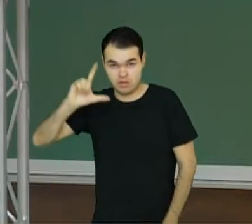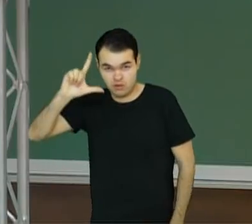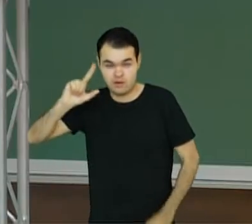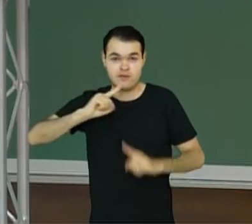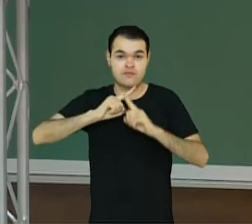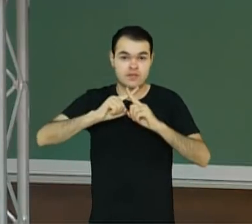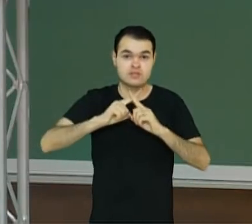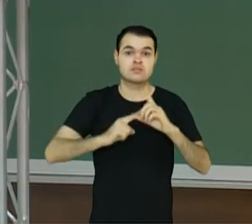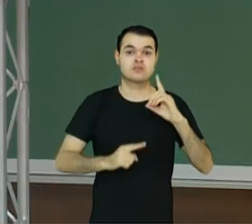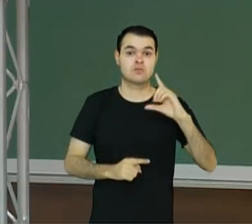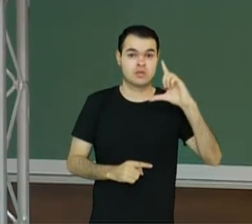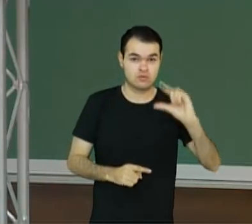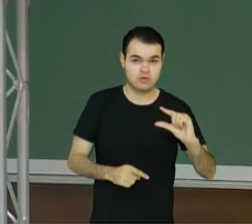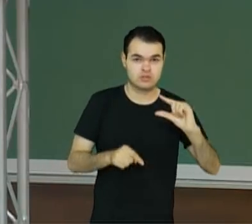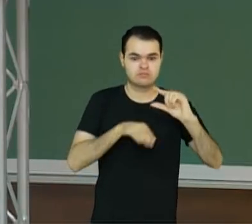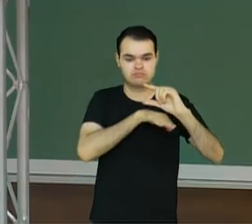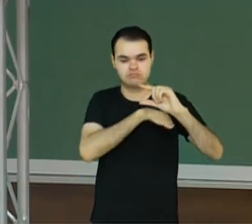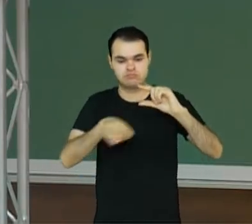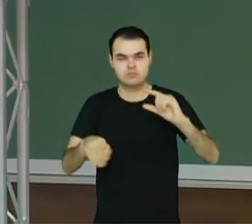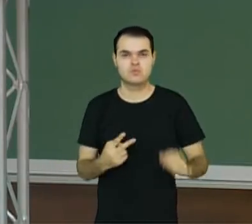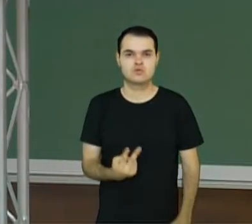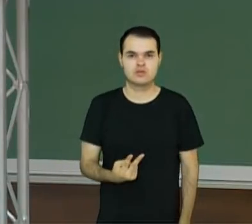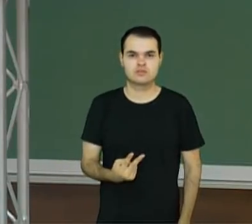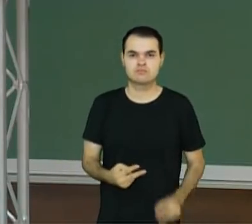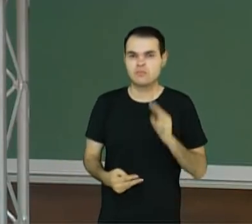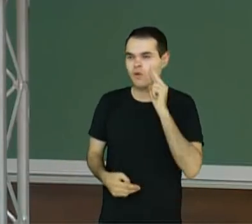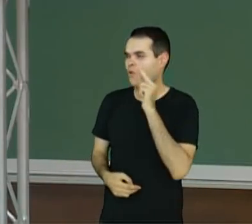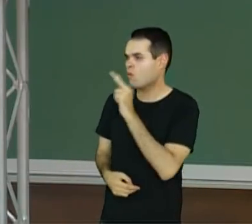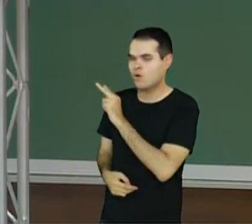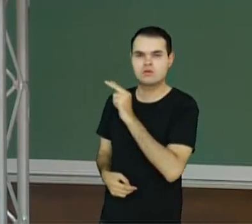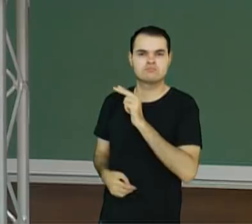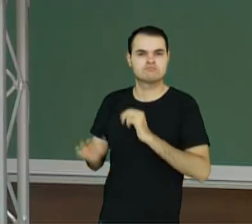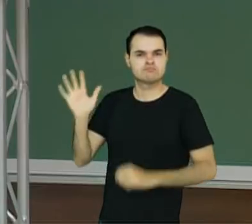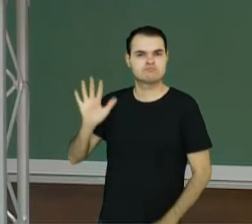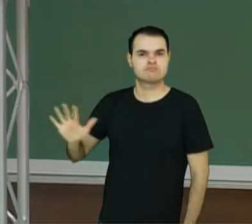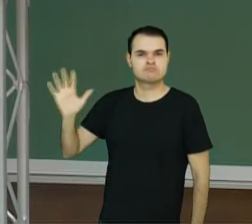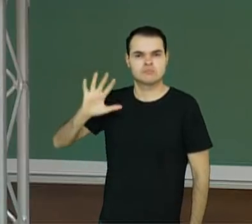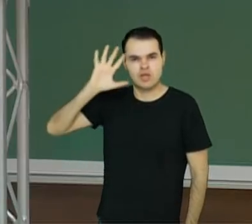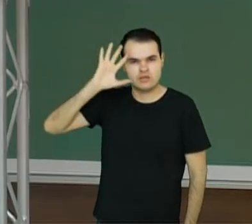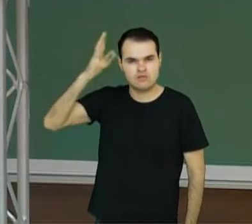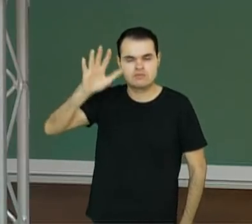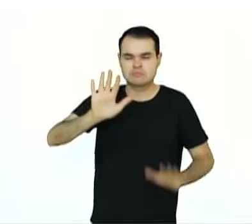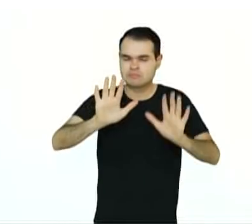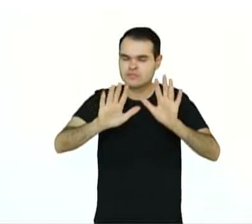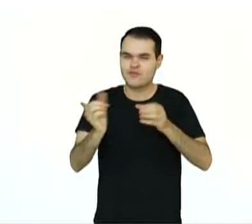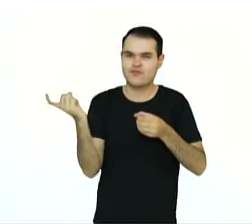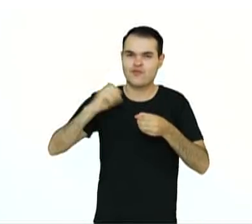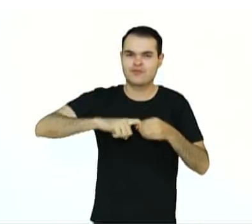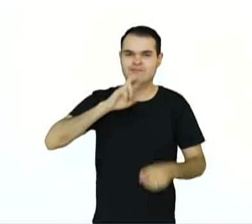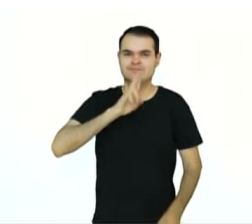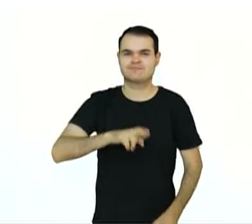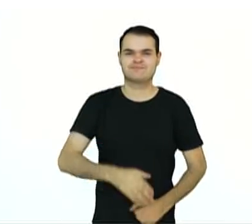2, certo? Pense um pouquinho, olhe bem para a figura, resolva esse exercício e a gente já volta com a resposta.